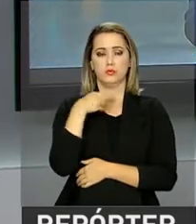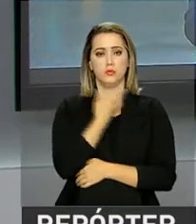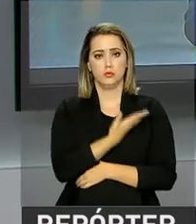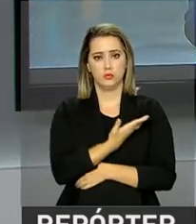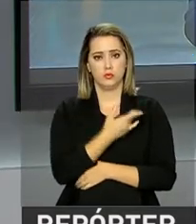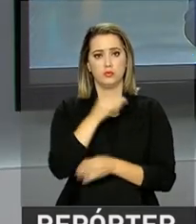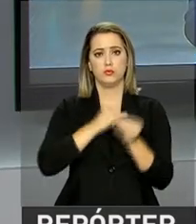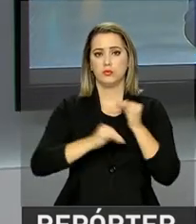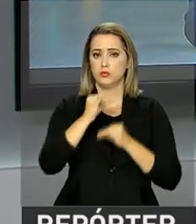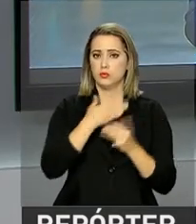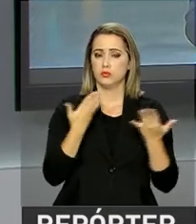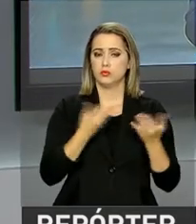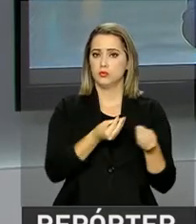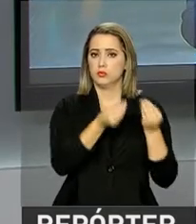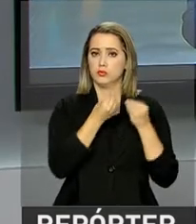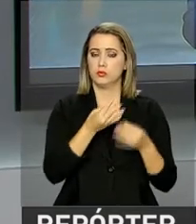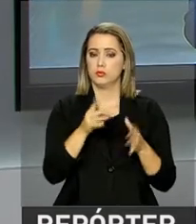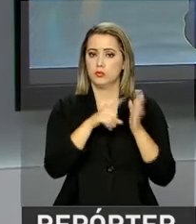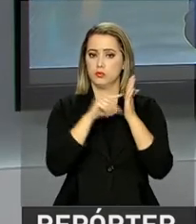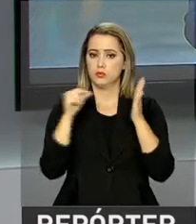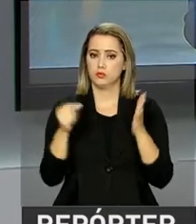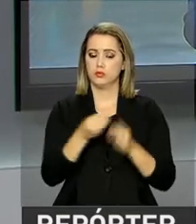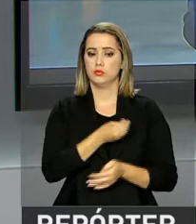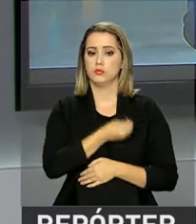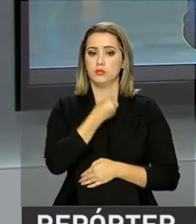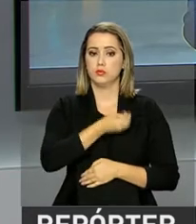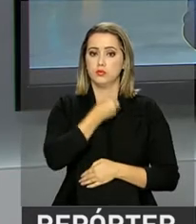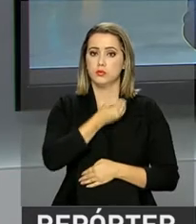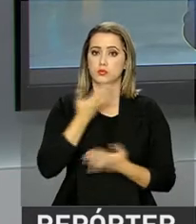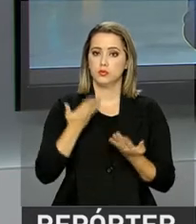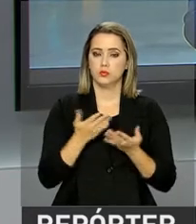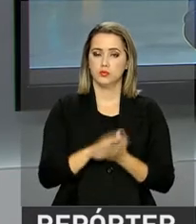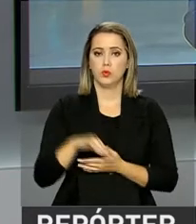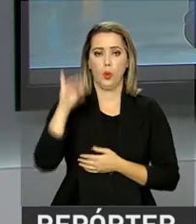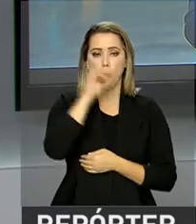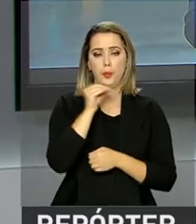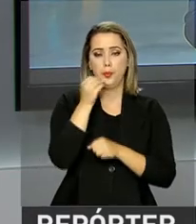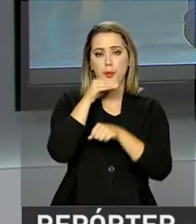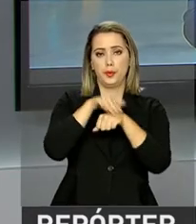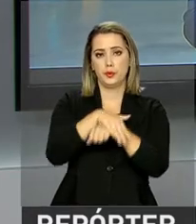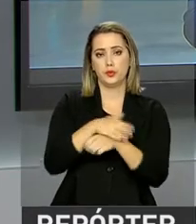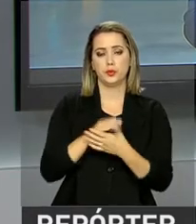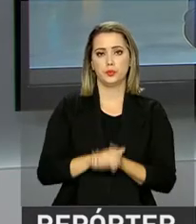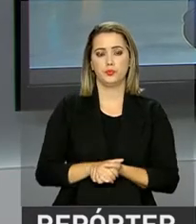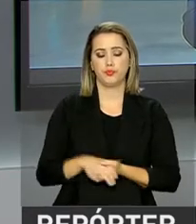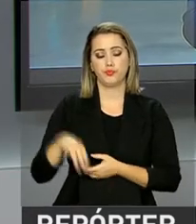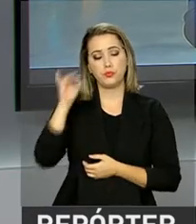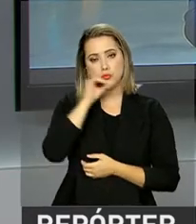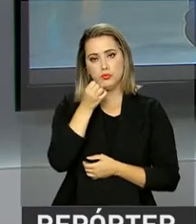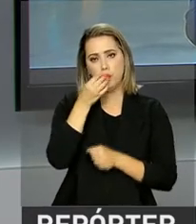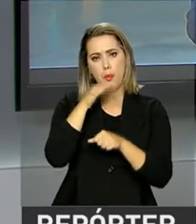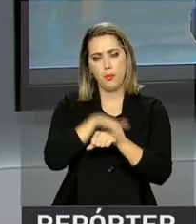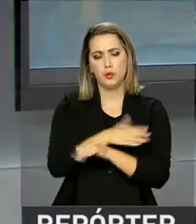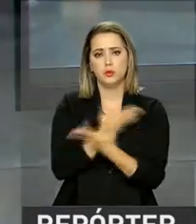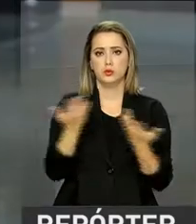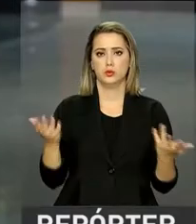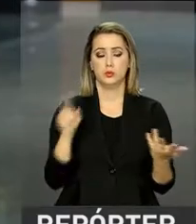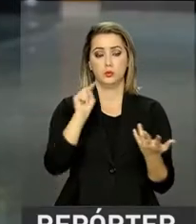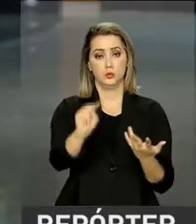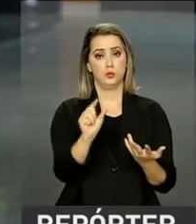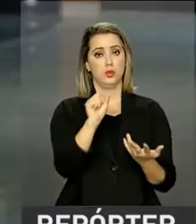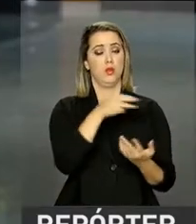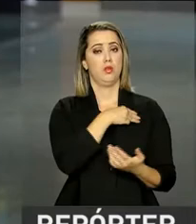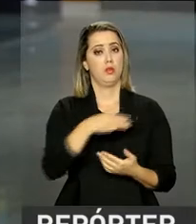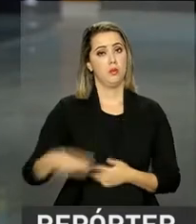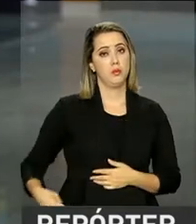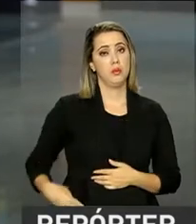é o repórter Ney Pereira, que está lá no Palácio do Planalto. Oi, Ney, boa noite. Boa noite, Leandro. Boa noite a todos. Olha, Leandro, o